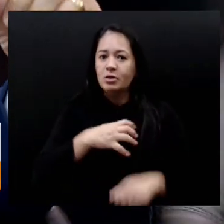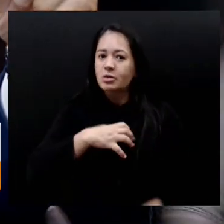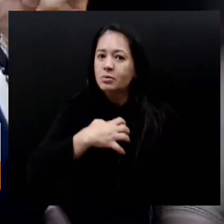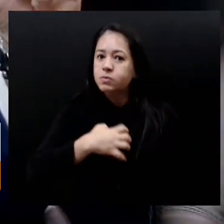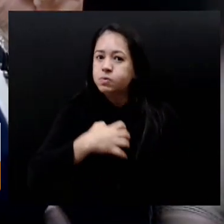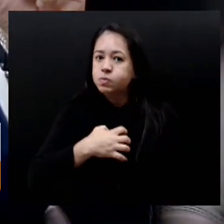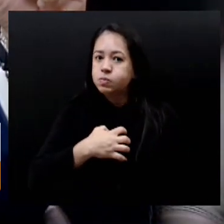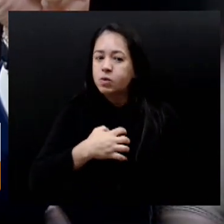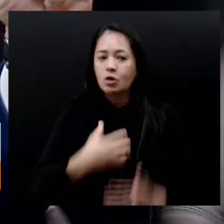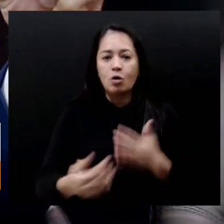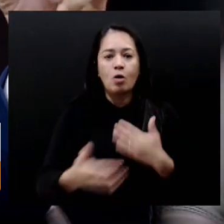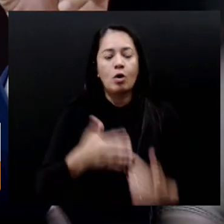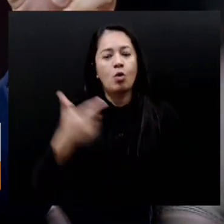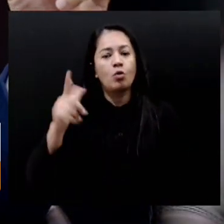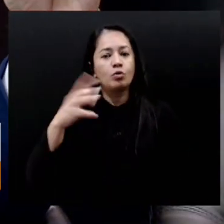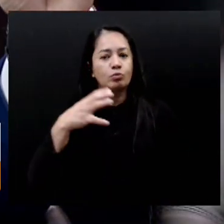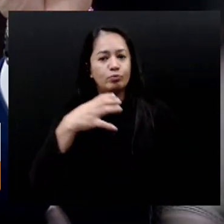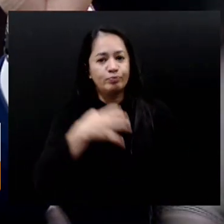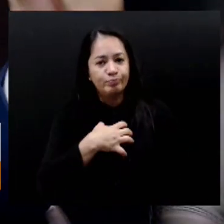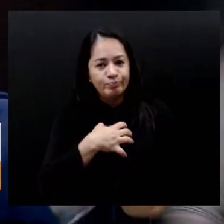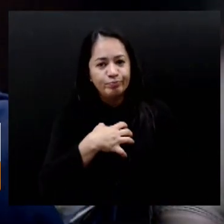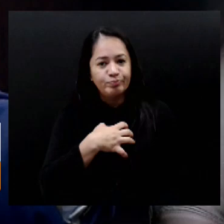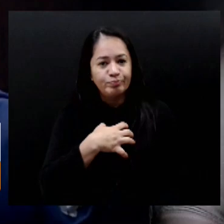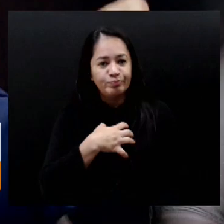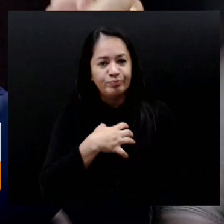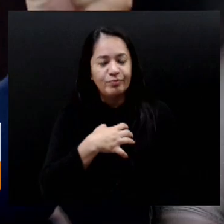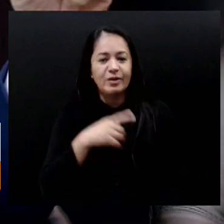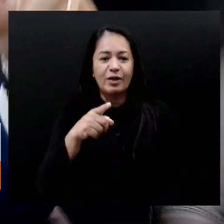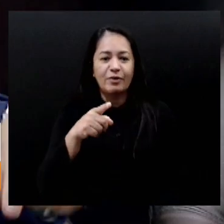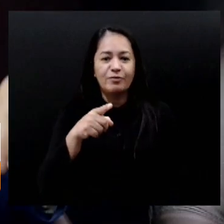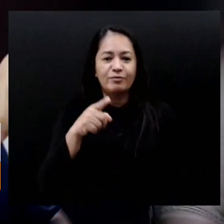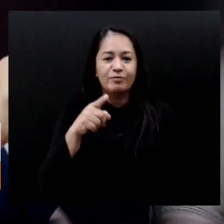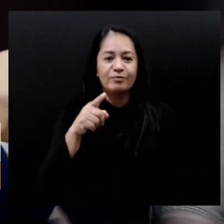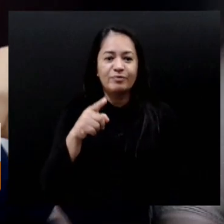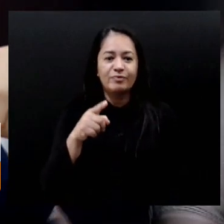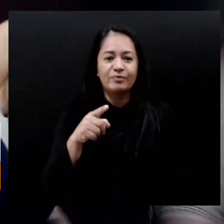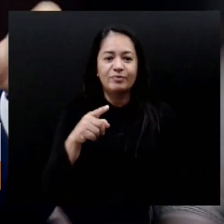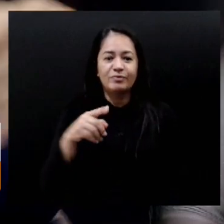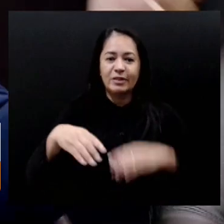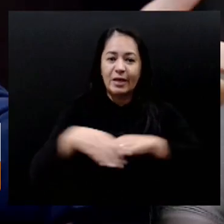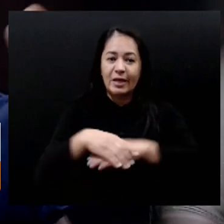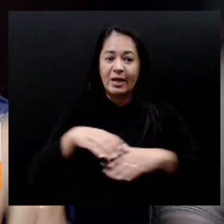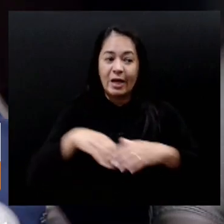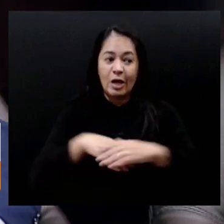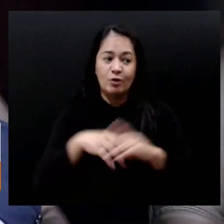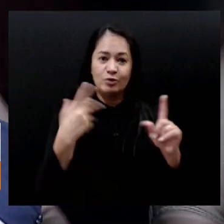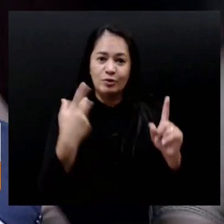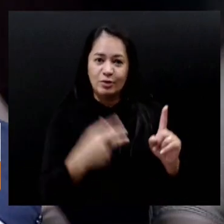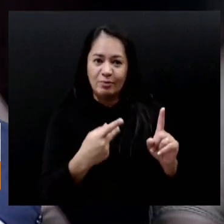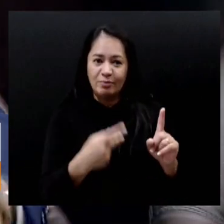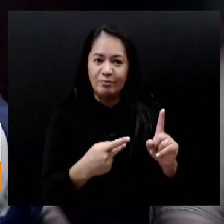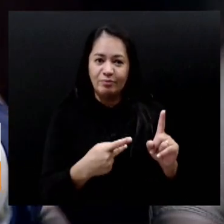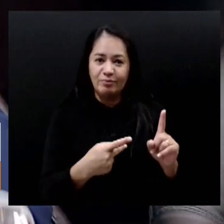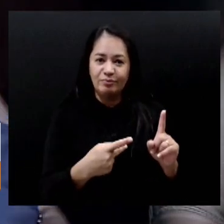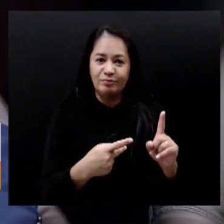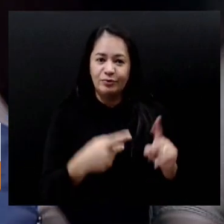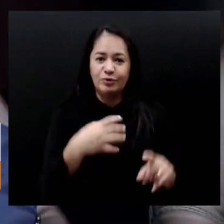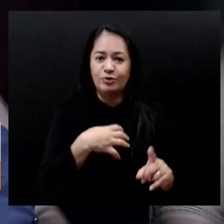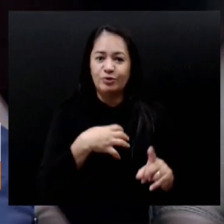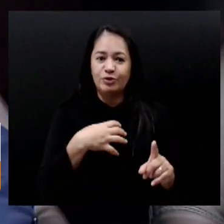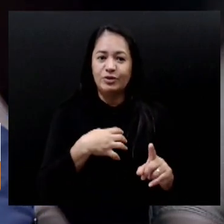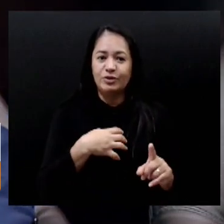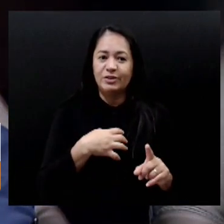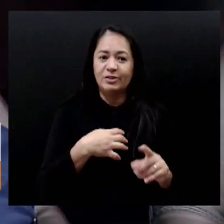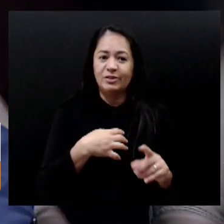sentimento, aí você calça o sapato dele, você julga na forma que a defesa pede. Isso é estratégia.